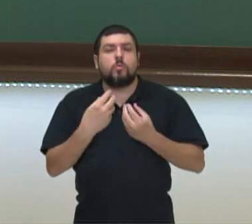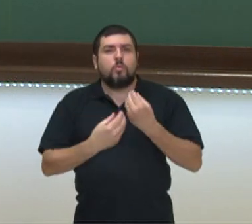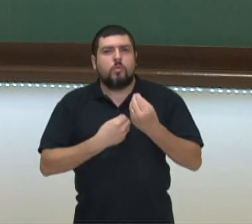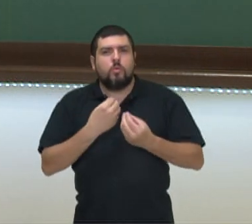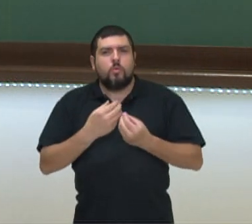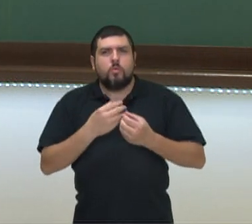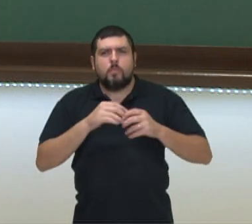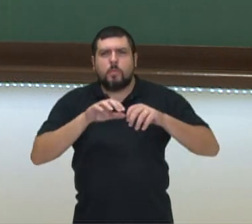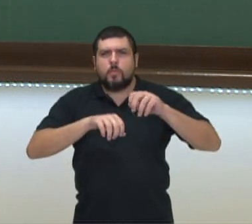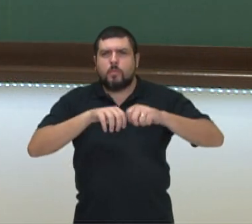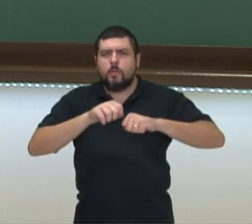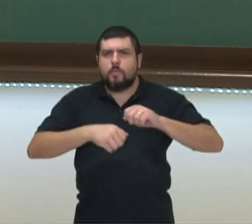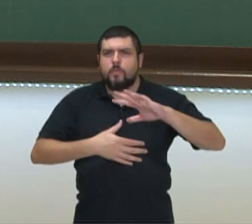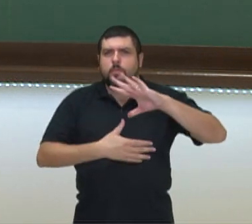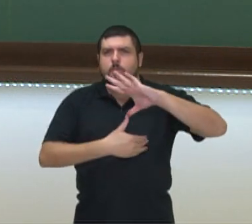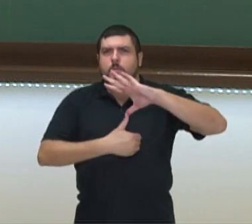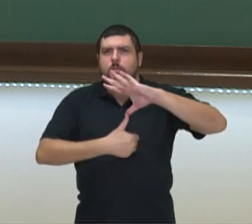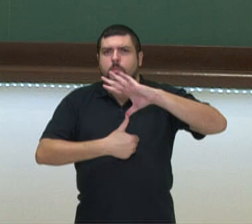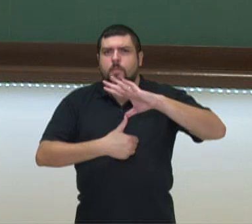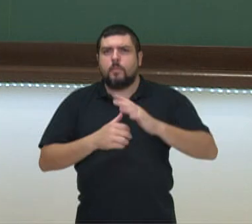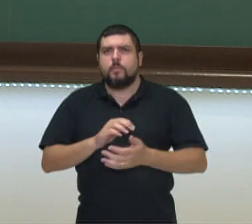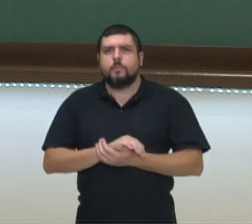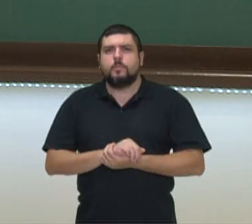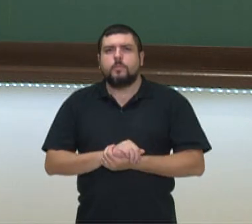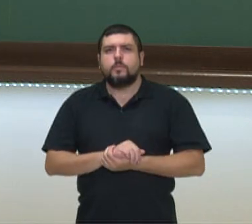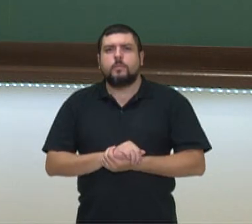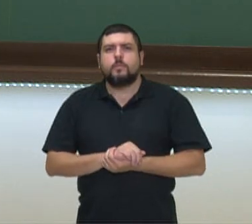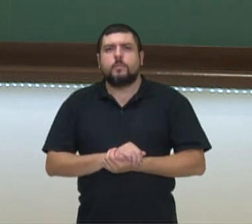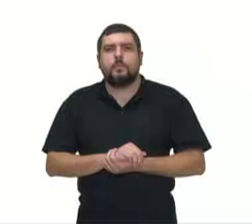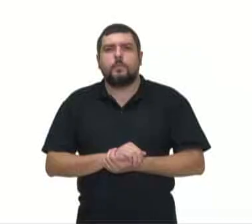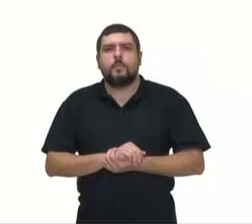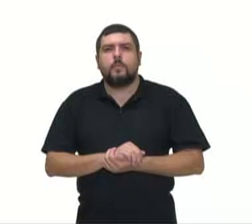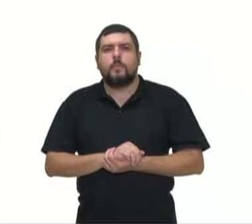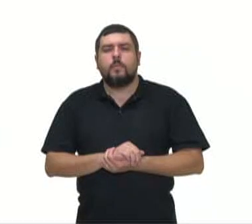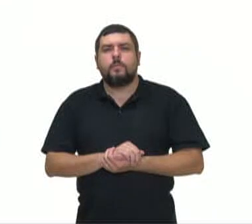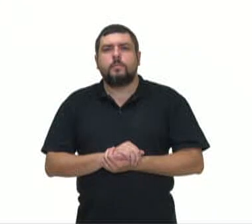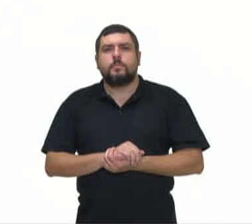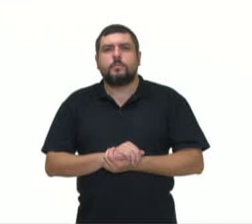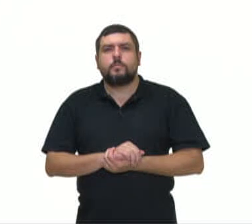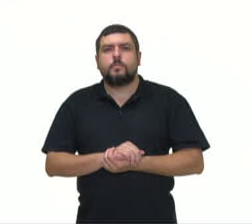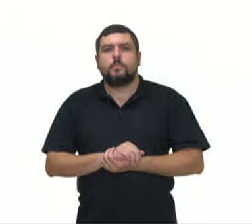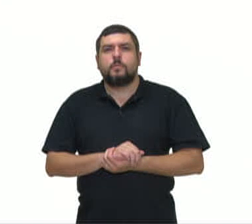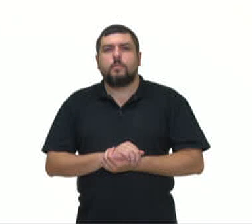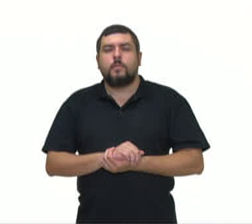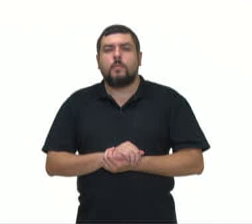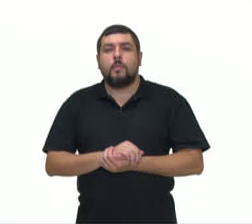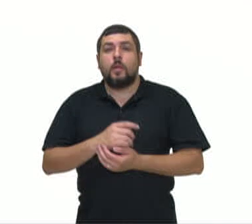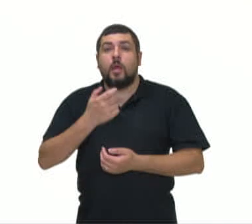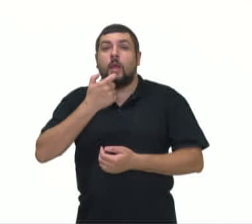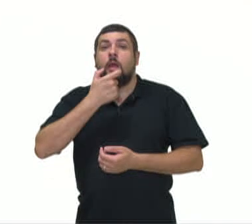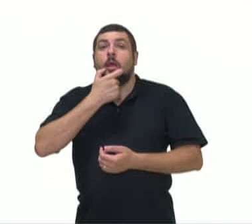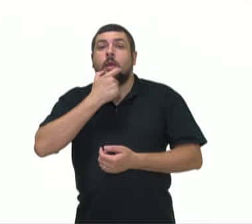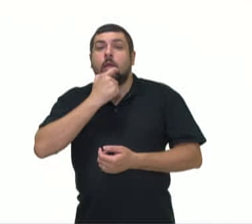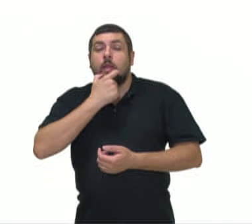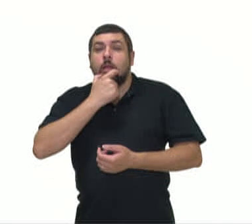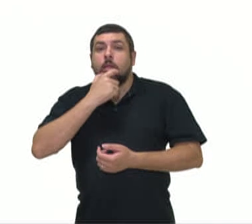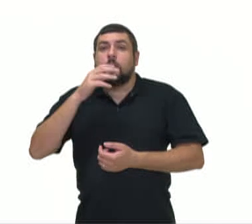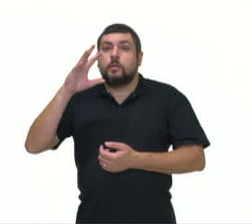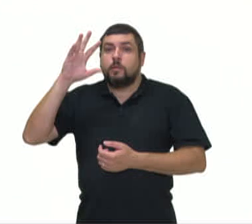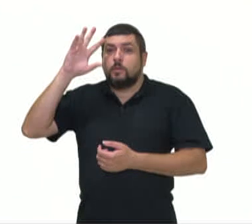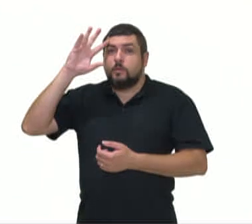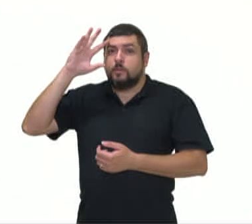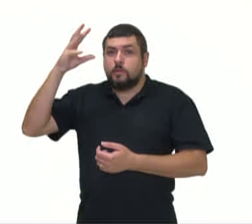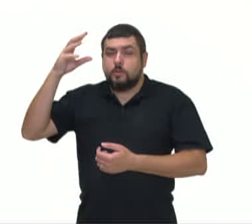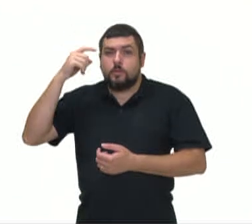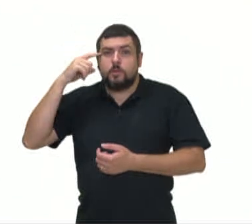da América do Norte. Vamos ver uma possibilidade de resposta então, né? A Inglaterra decidiu pela exploração do território dos